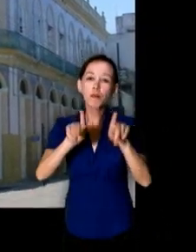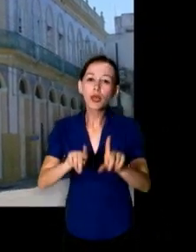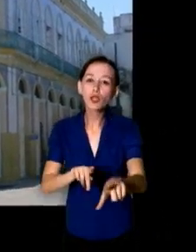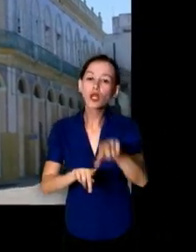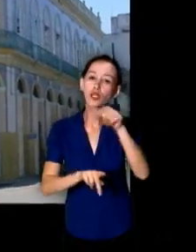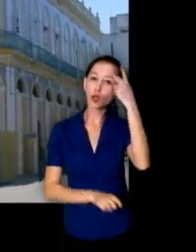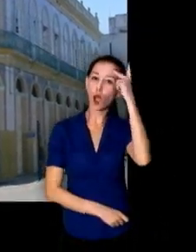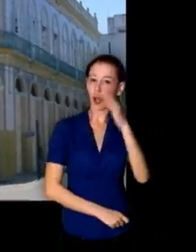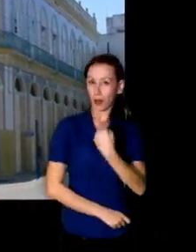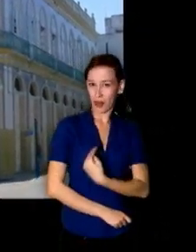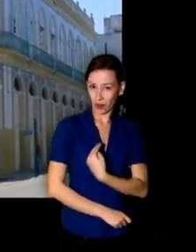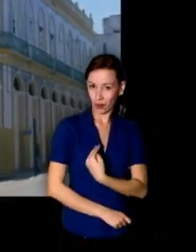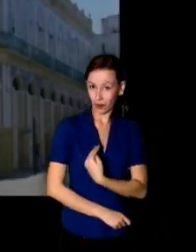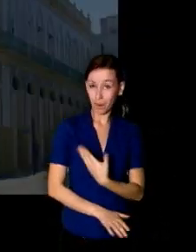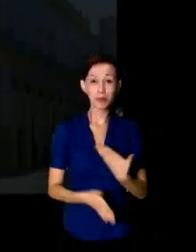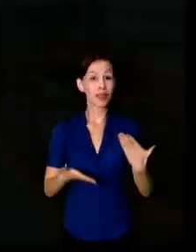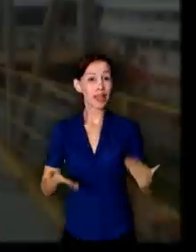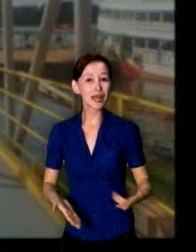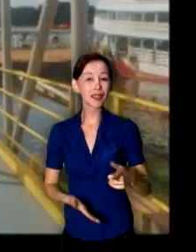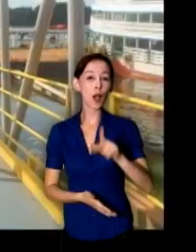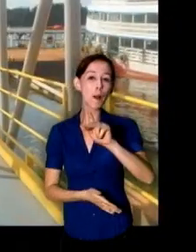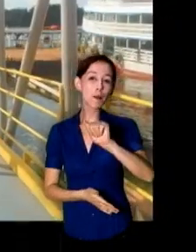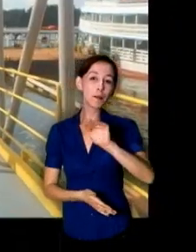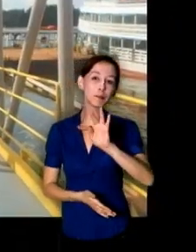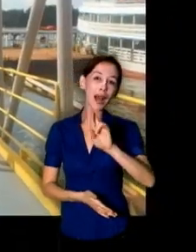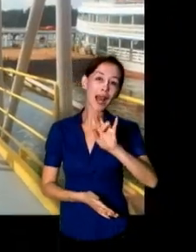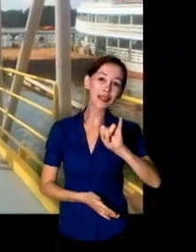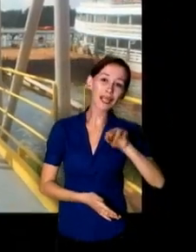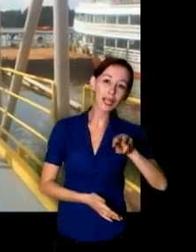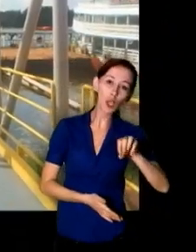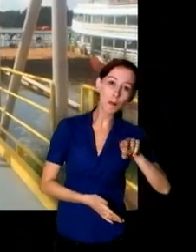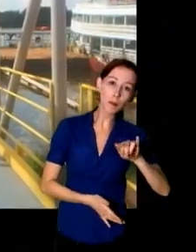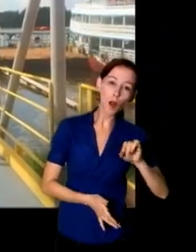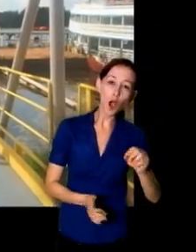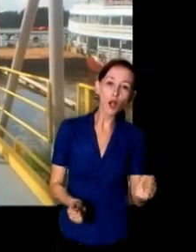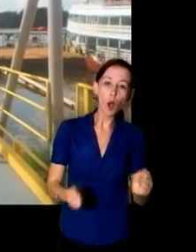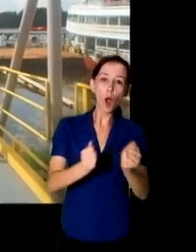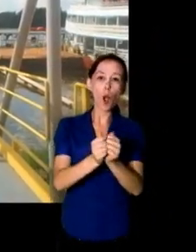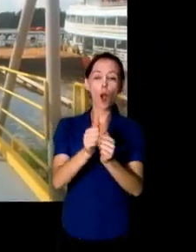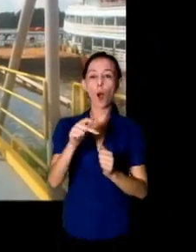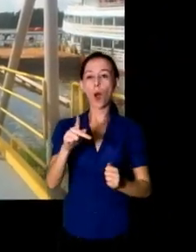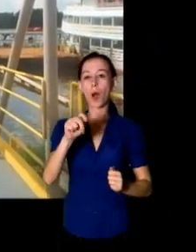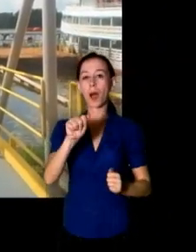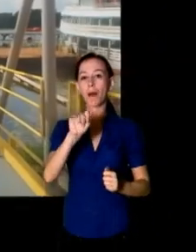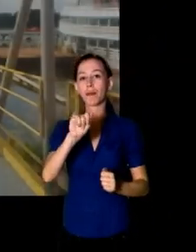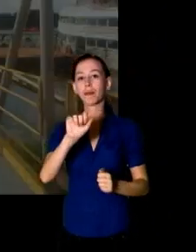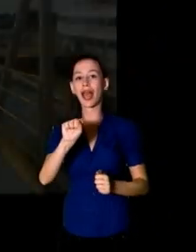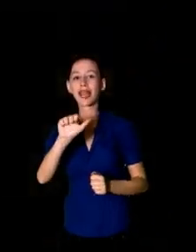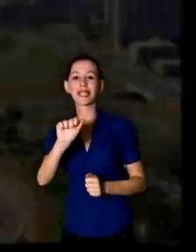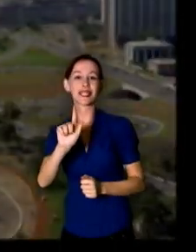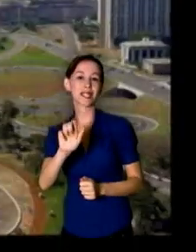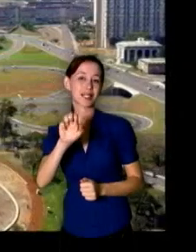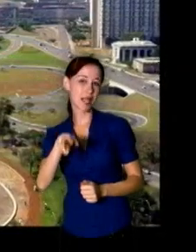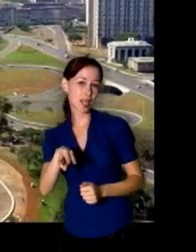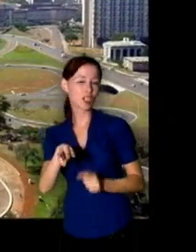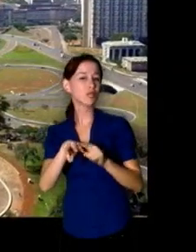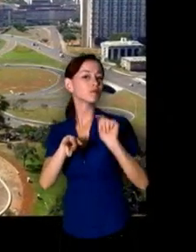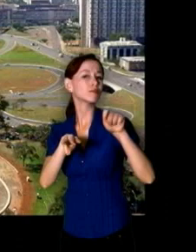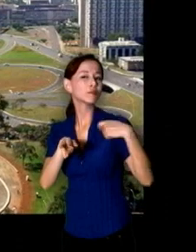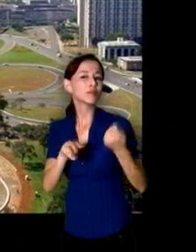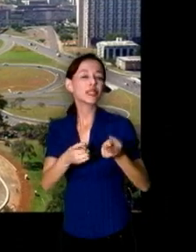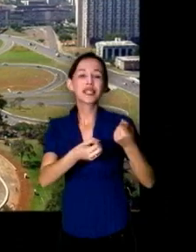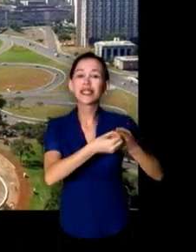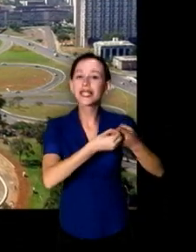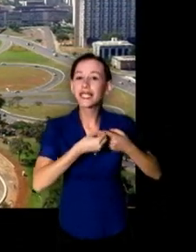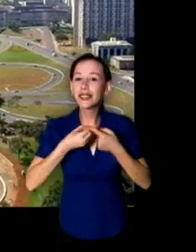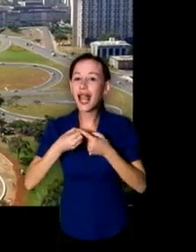sentido, o patrimônio ele se relaciona muito com a paisagem, né, com os marcos daquela cidade, com